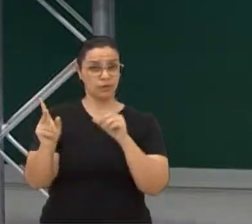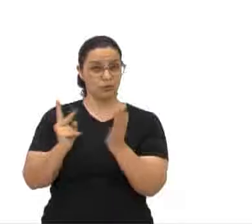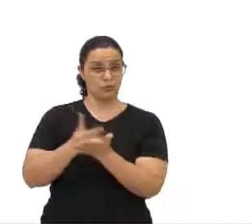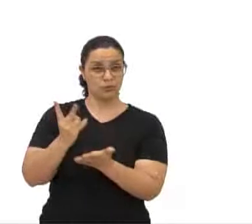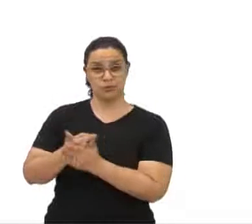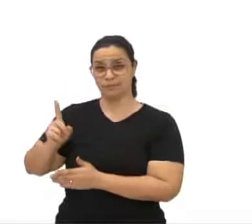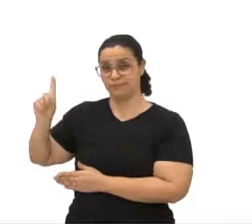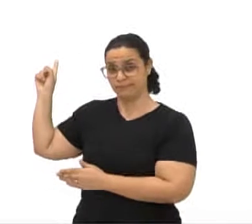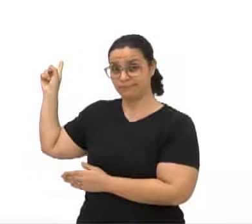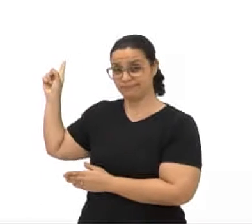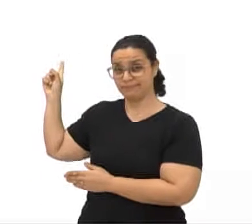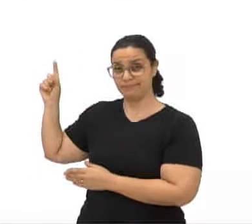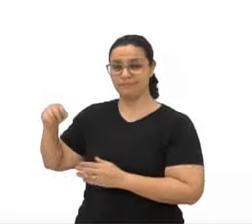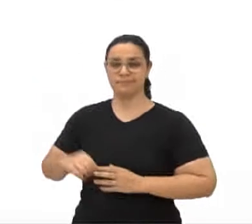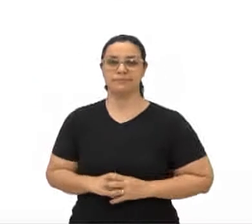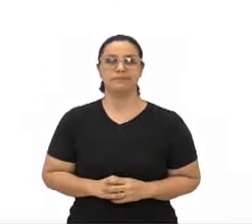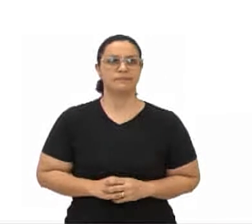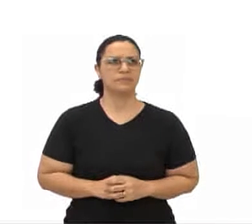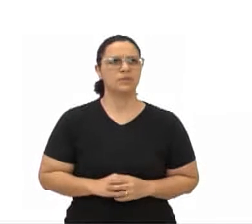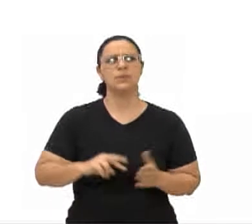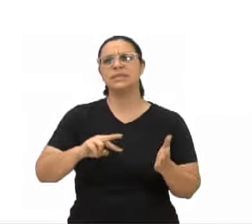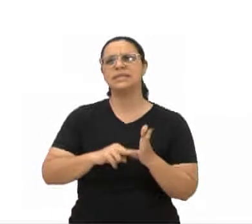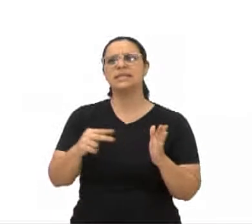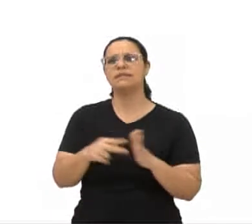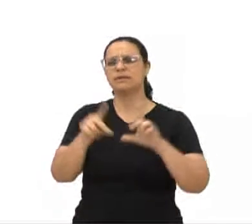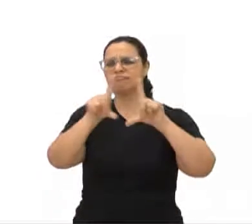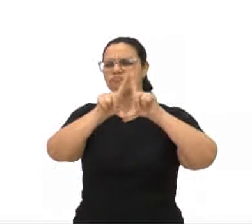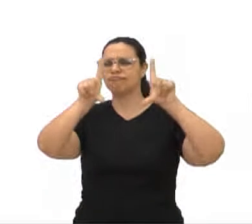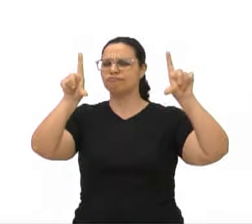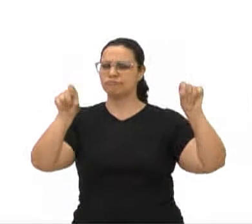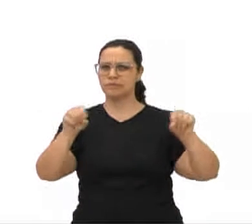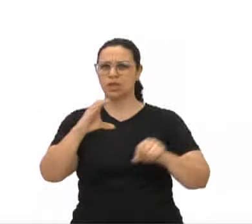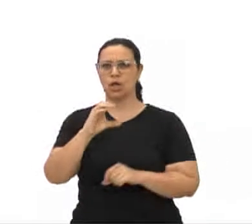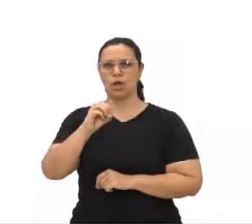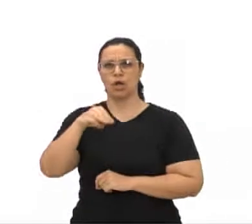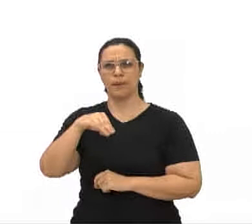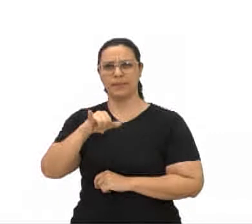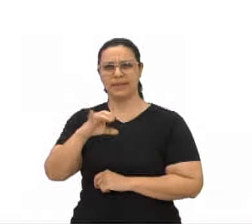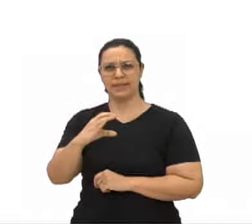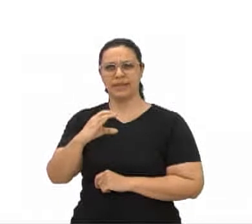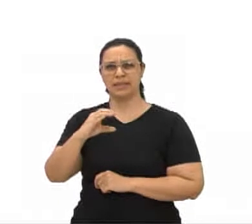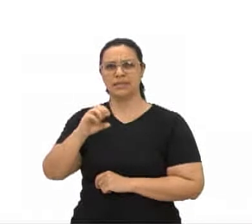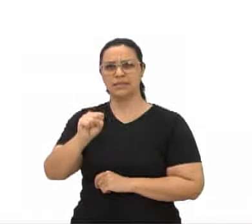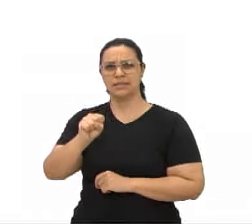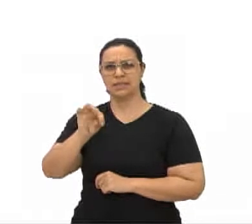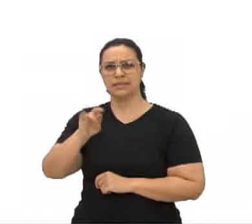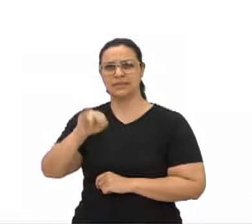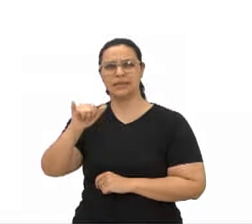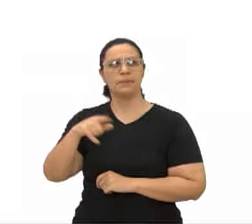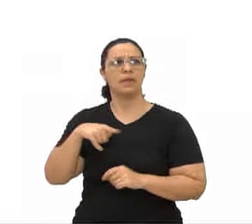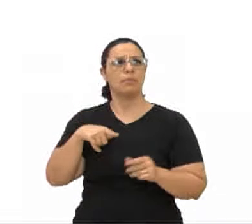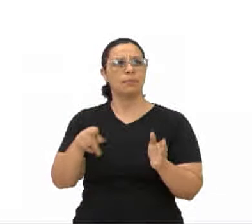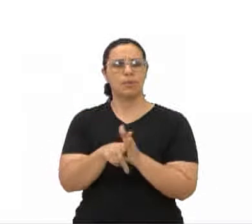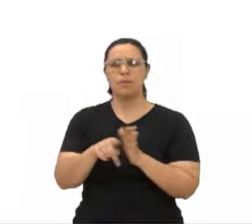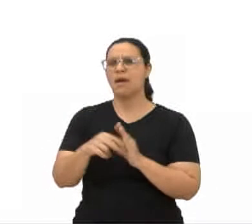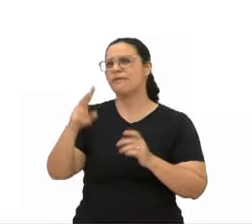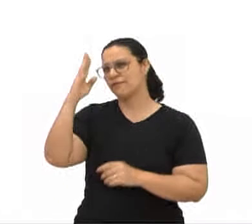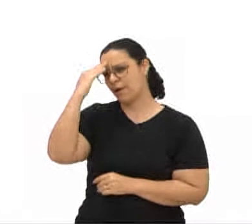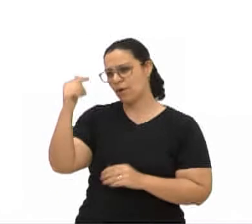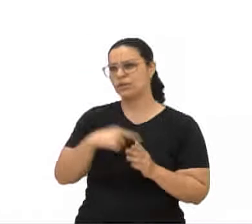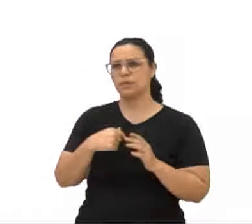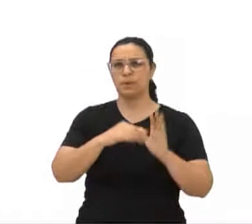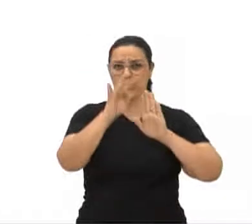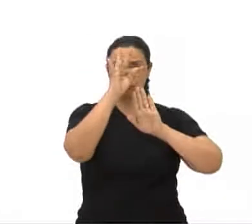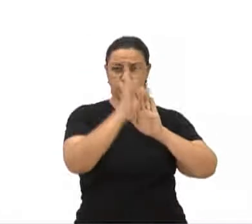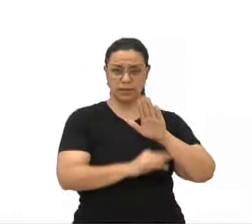continue como é que streep não sabia como inscrito não tira de jornal tirinha como é mais conhecida